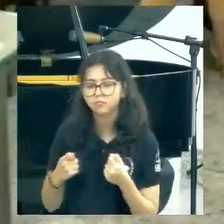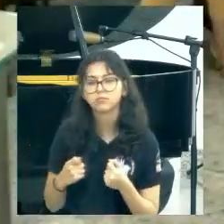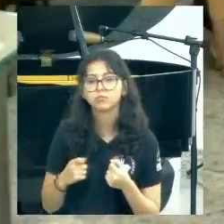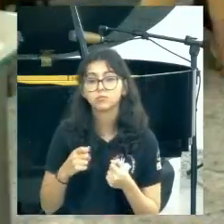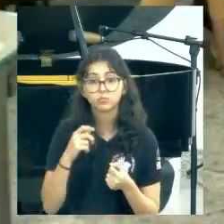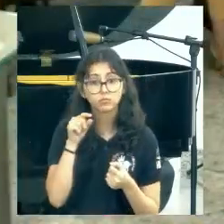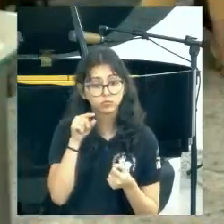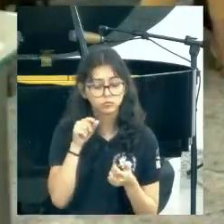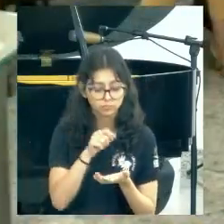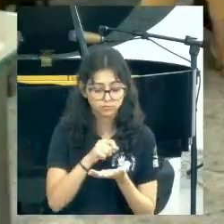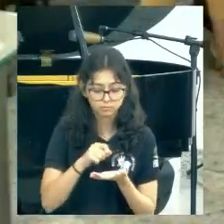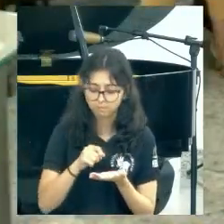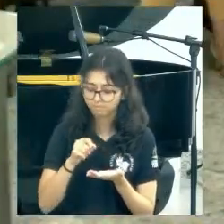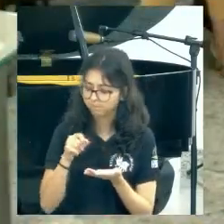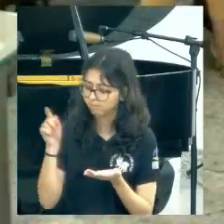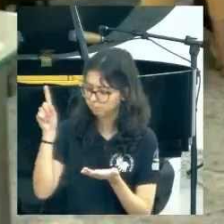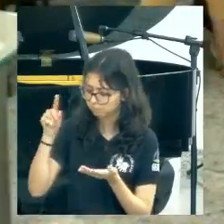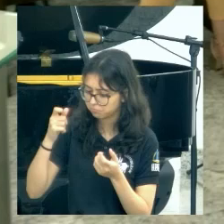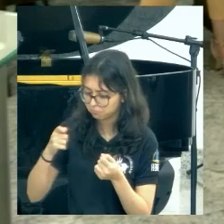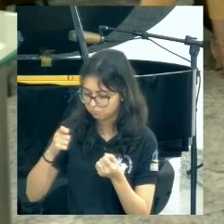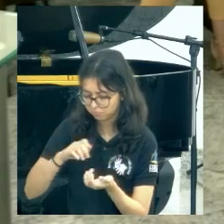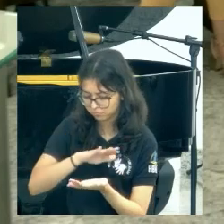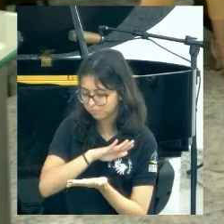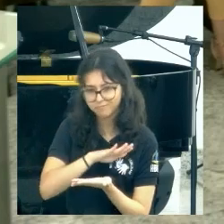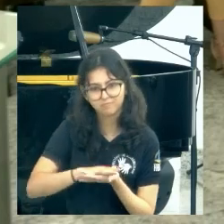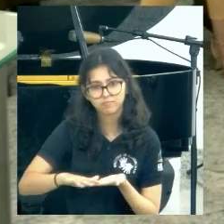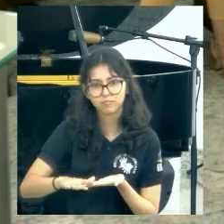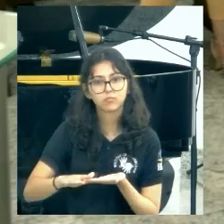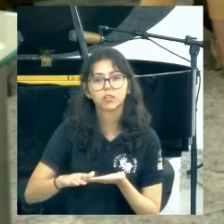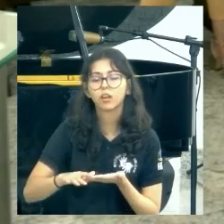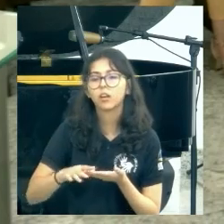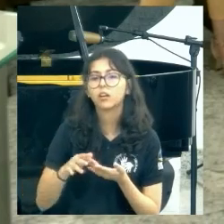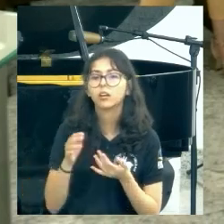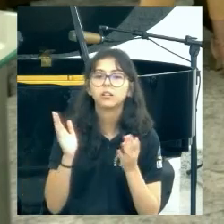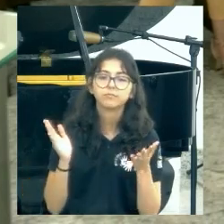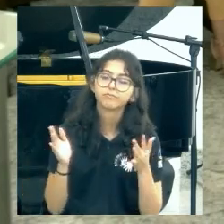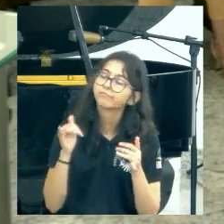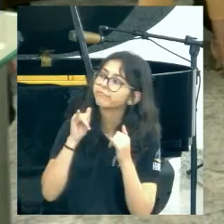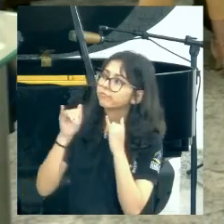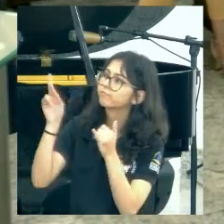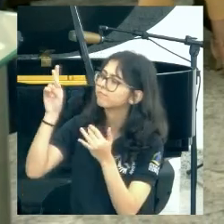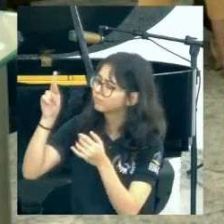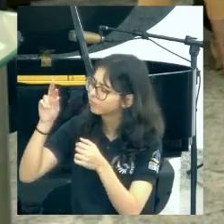e não pela mão dEle, em nome de Jesus, nesta hora, diga, Senhor, faz isso.